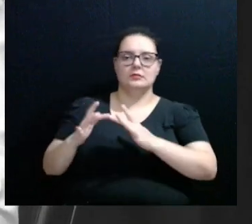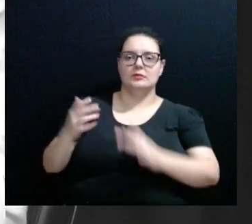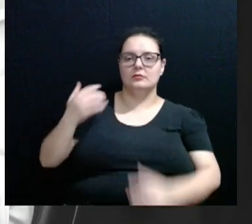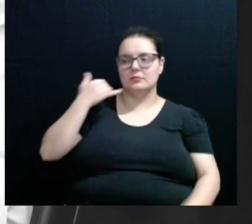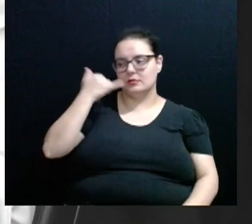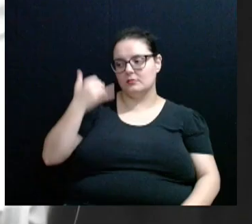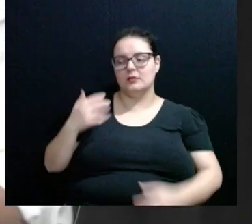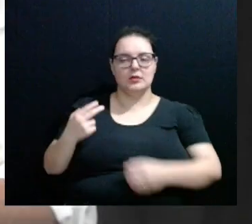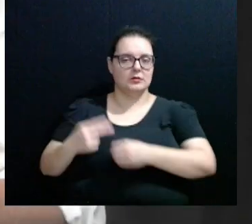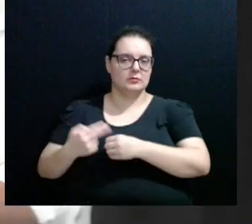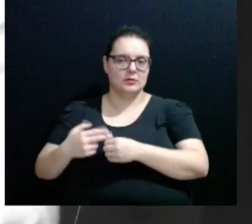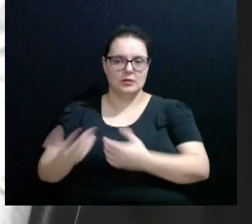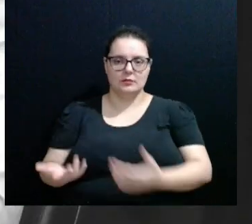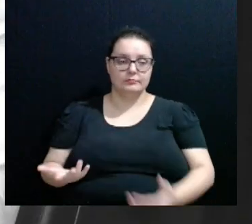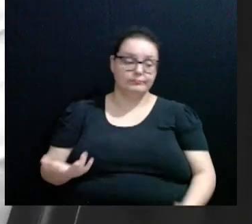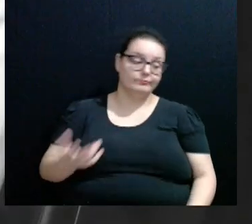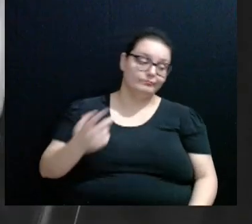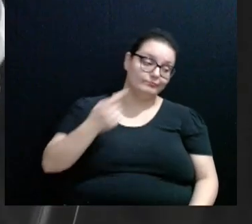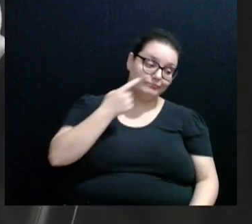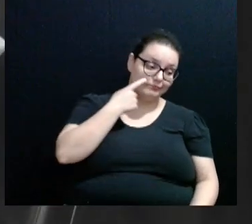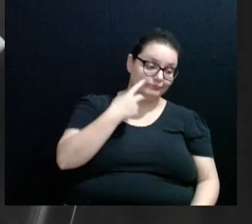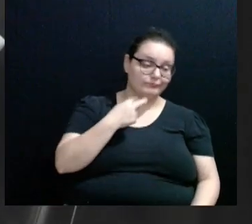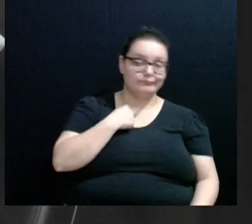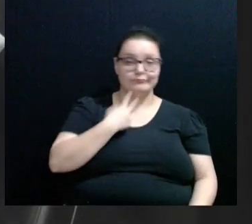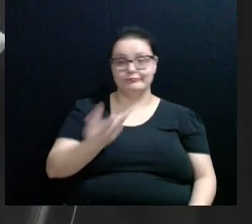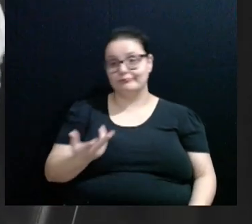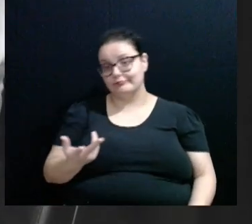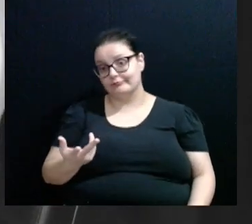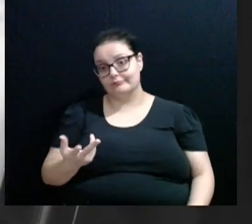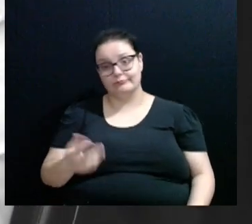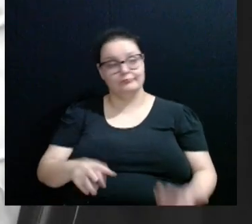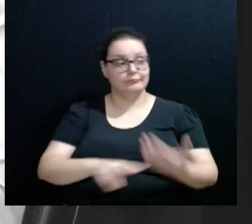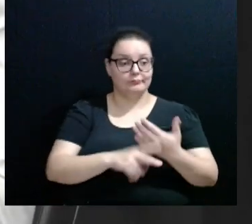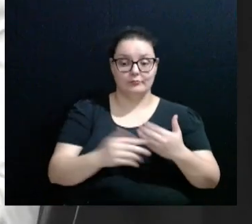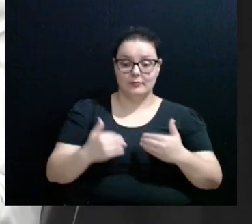falou assim, olha, a gente não pode intervir para fora